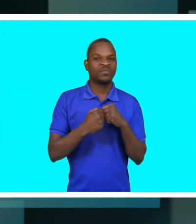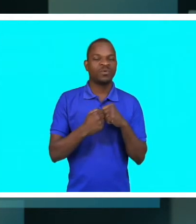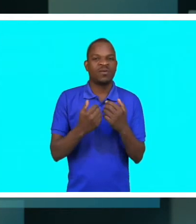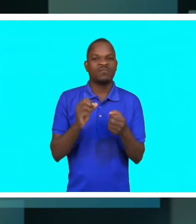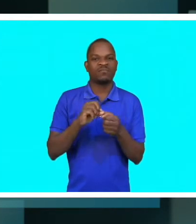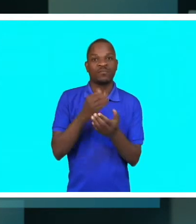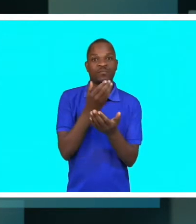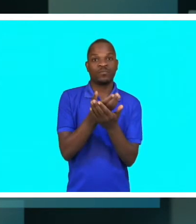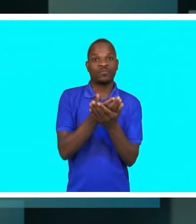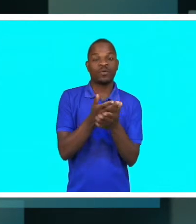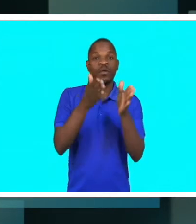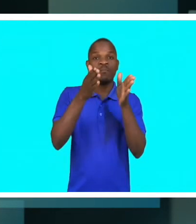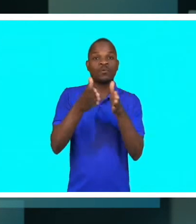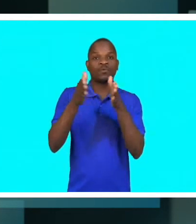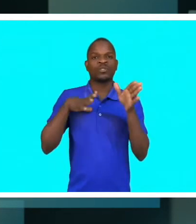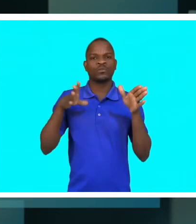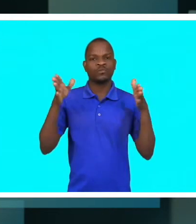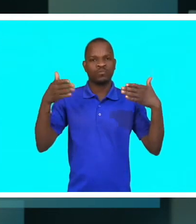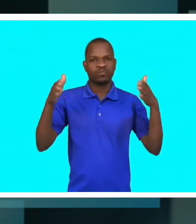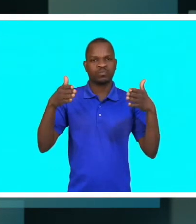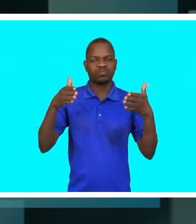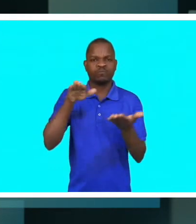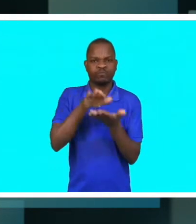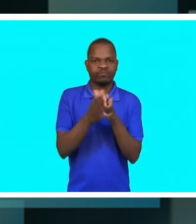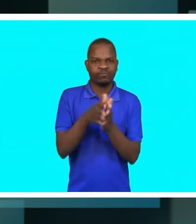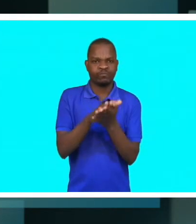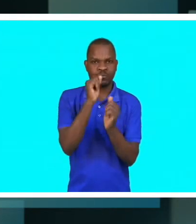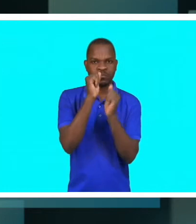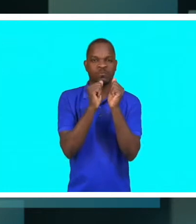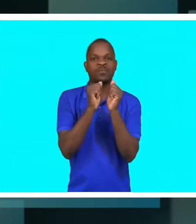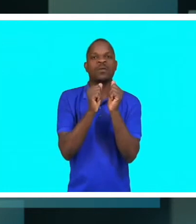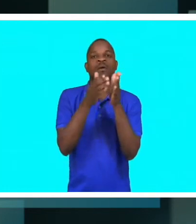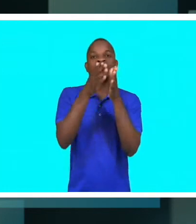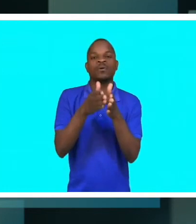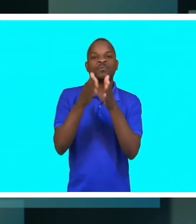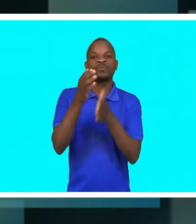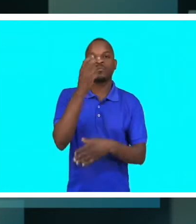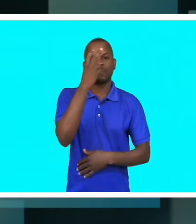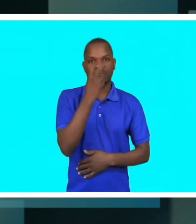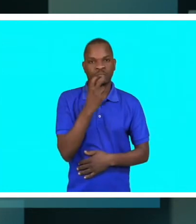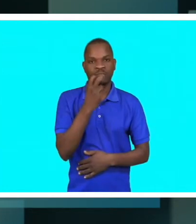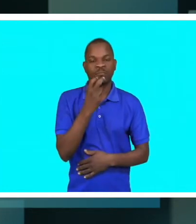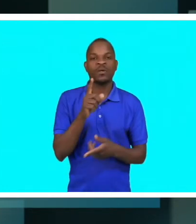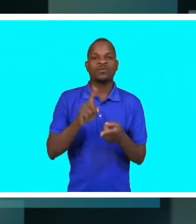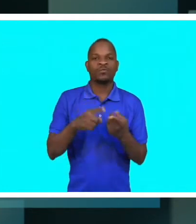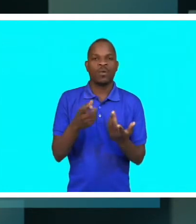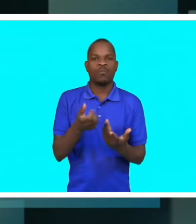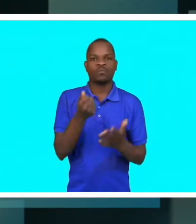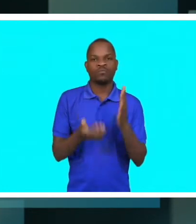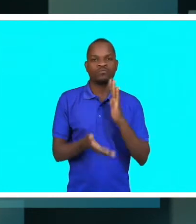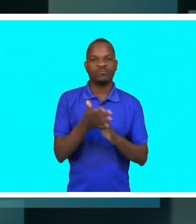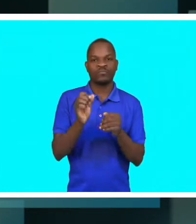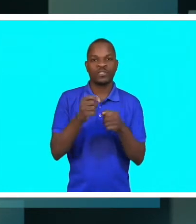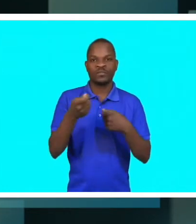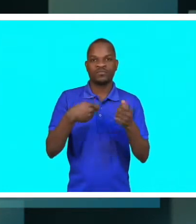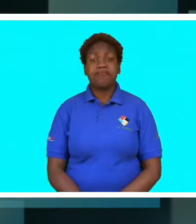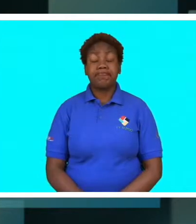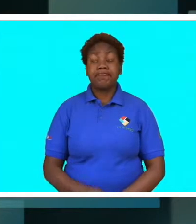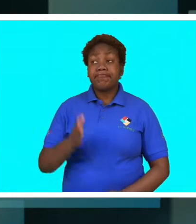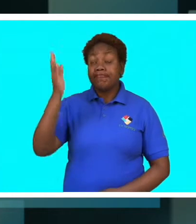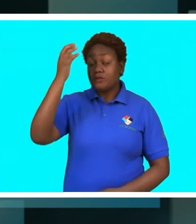aos nossos empresários, no sentido de poderem produzir bengalas para as pessoas com deficiência visual, porque pode ser um alto mercado.